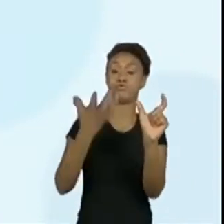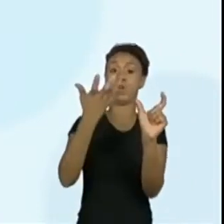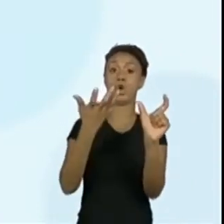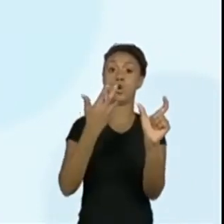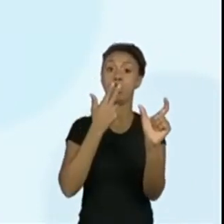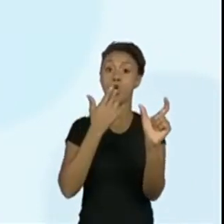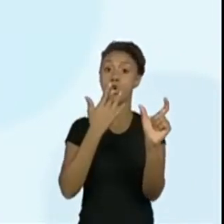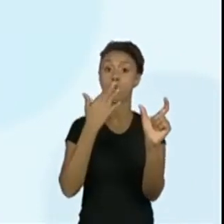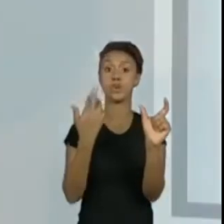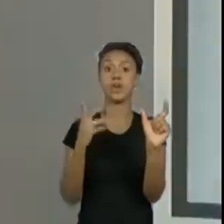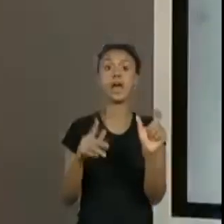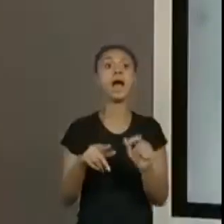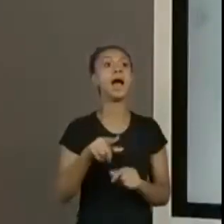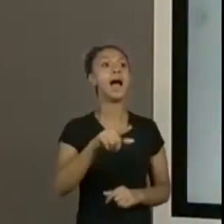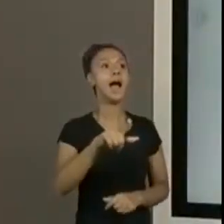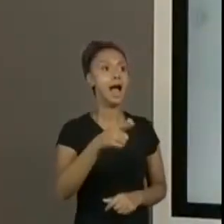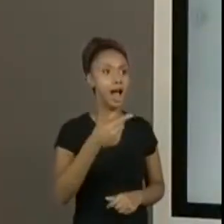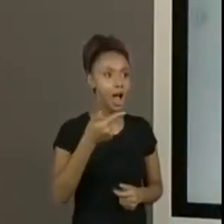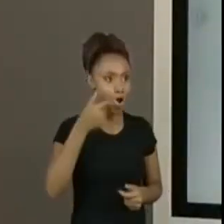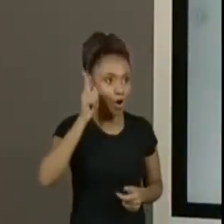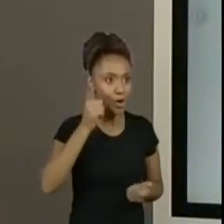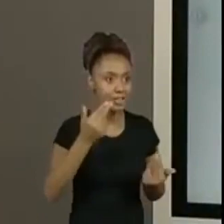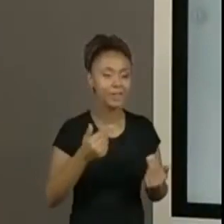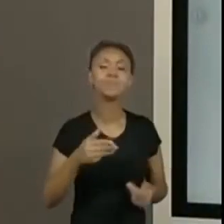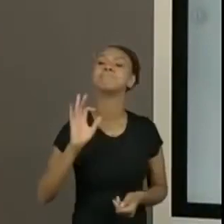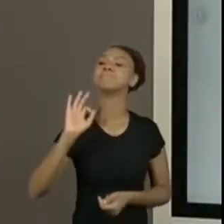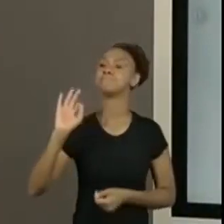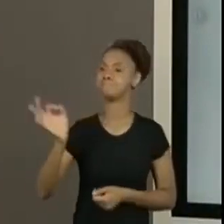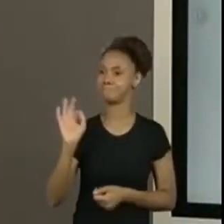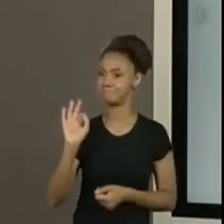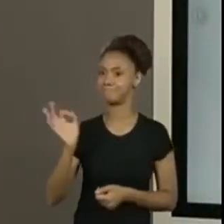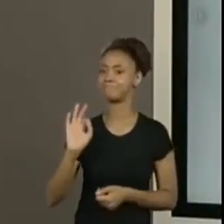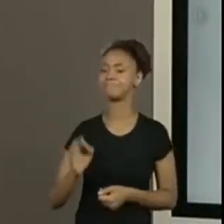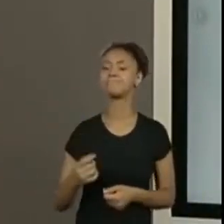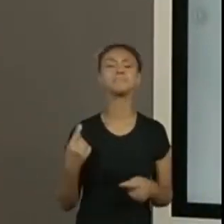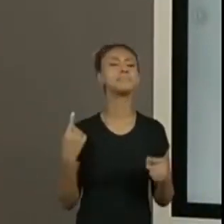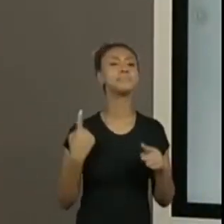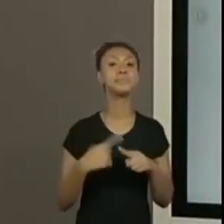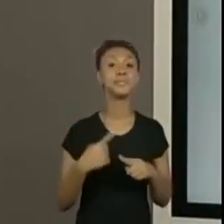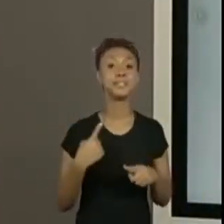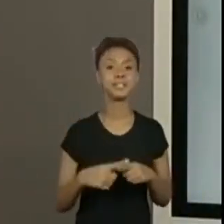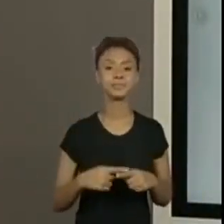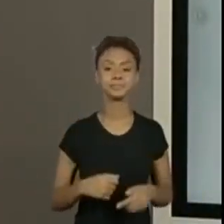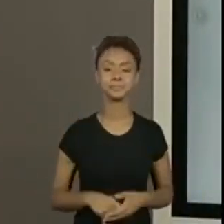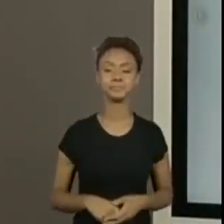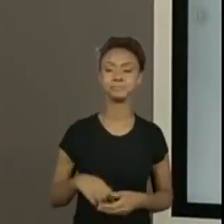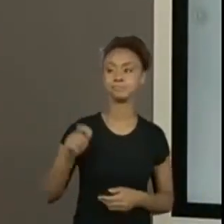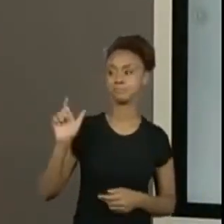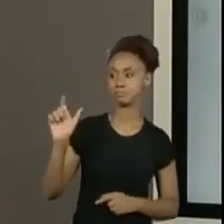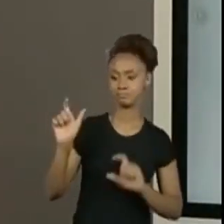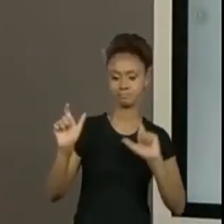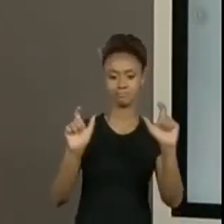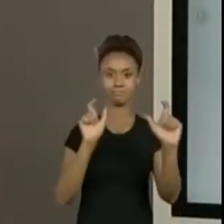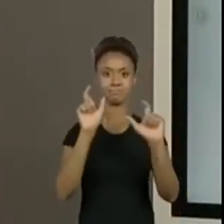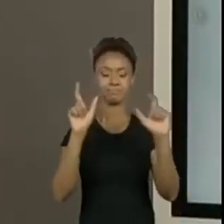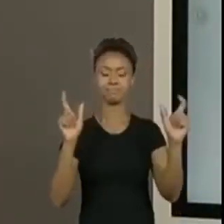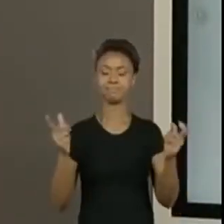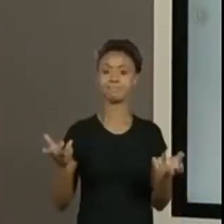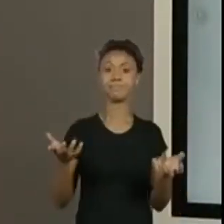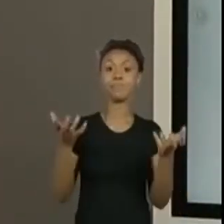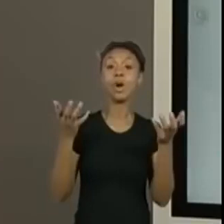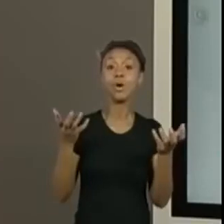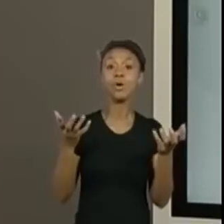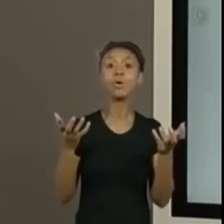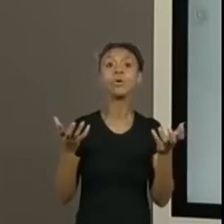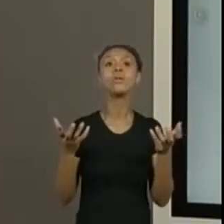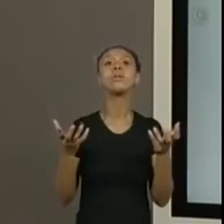Ah, igual ontem, sim, lembra? Sim, igual ontem. Igual ontem. Por quê? Estas palavras destacadas vão